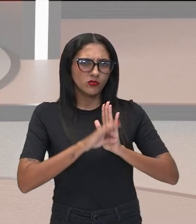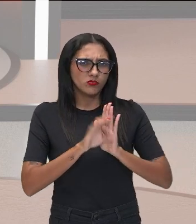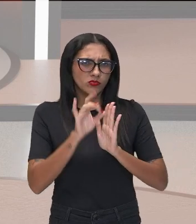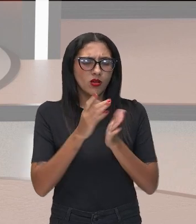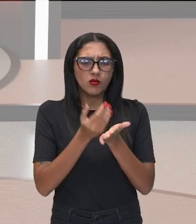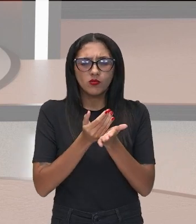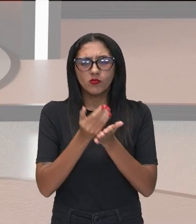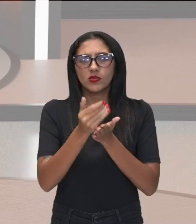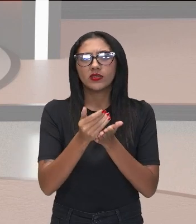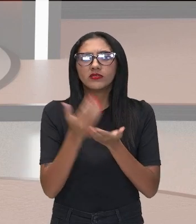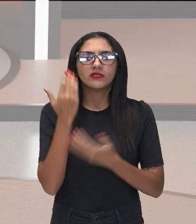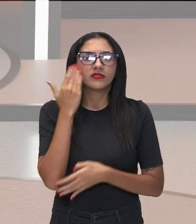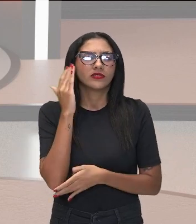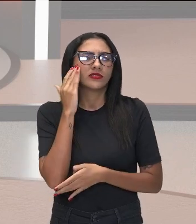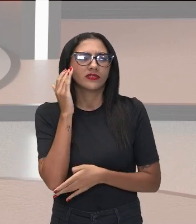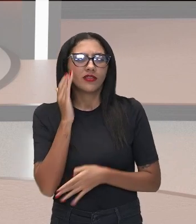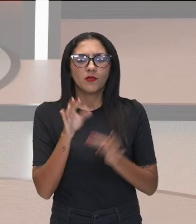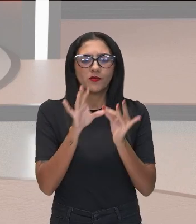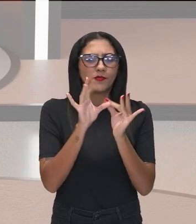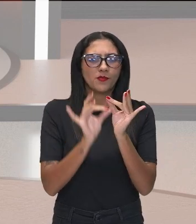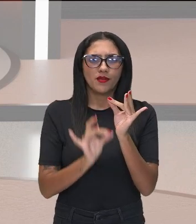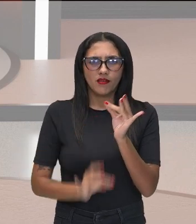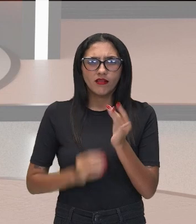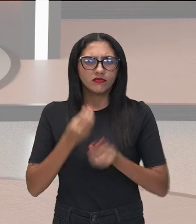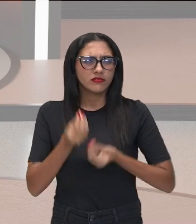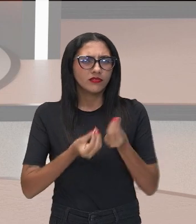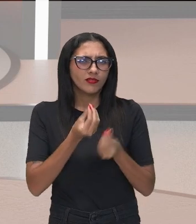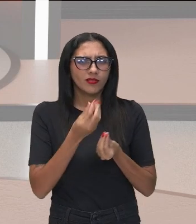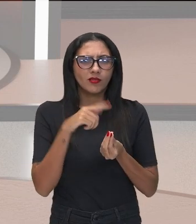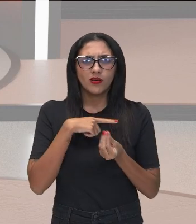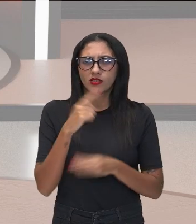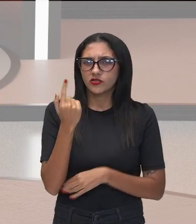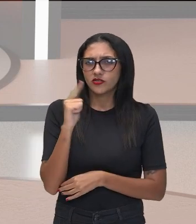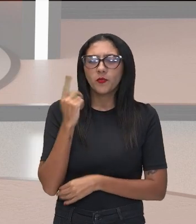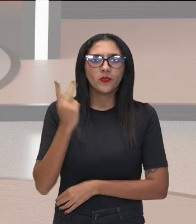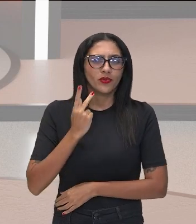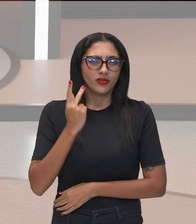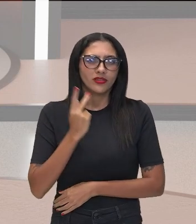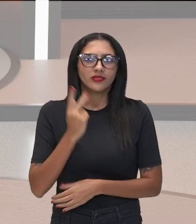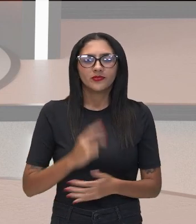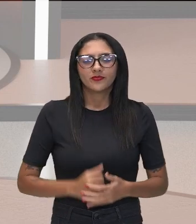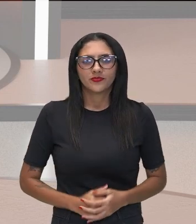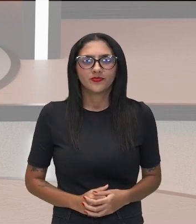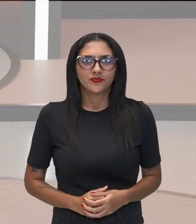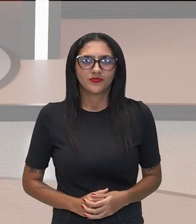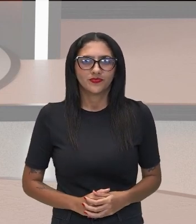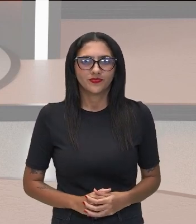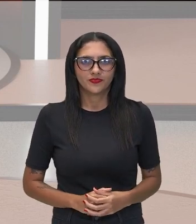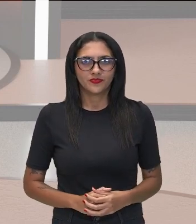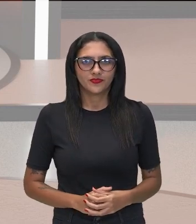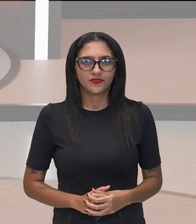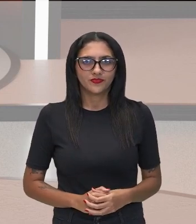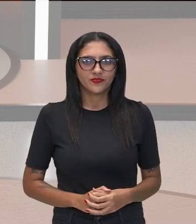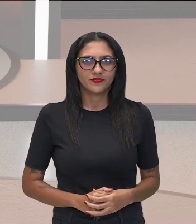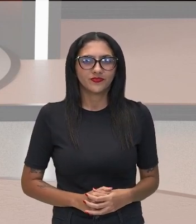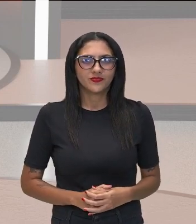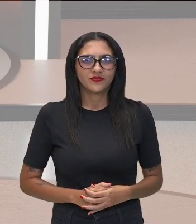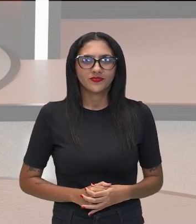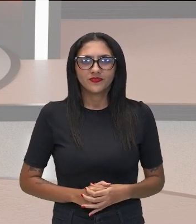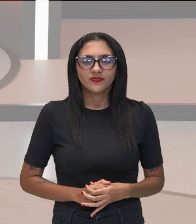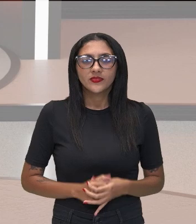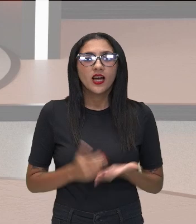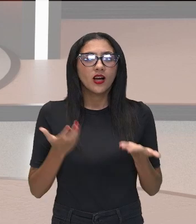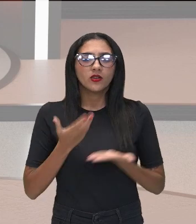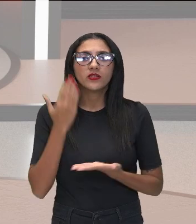gente possa entender, compreender melhor o que é a geopolítica. E aí a gente vai, né, trazer aqui,